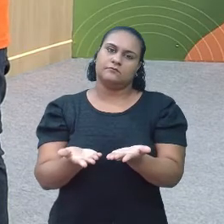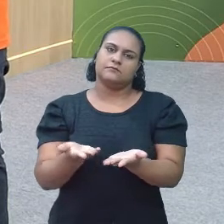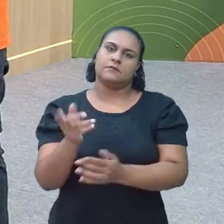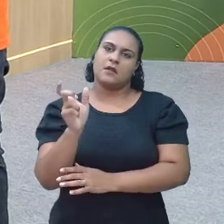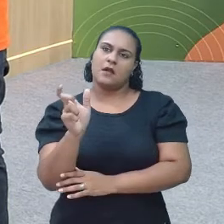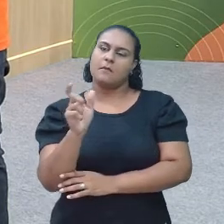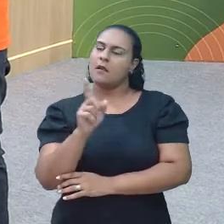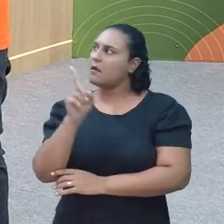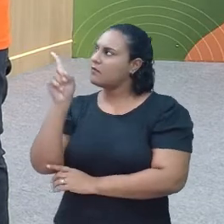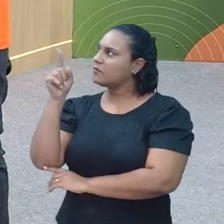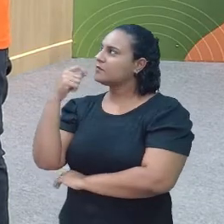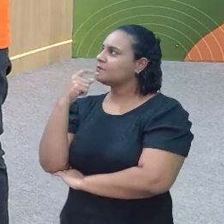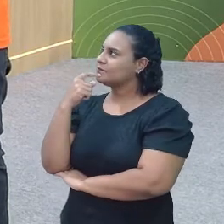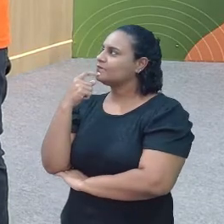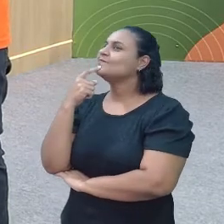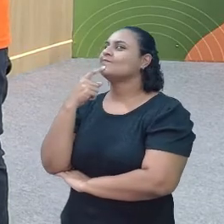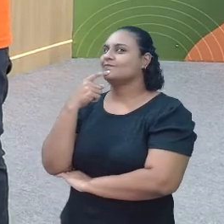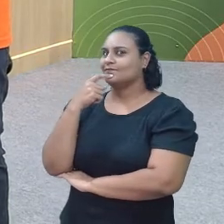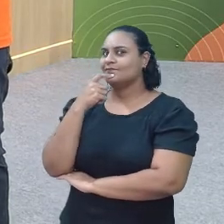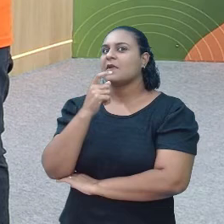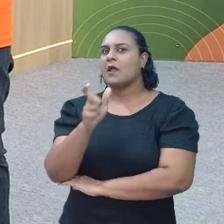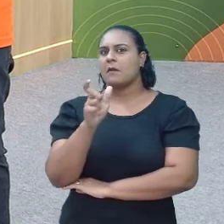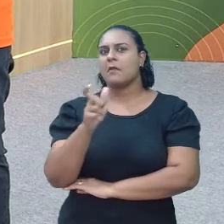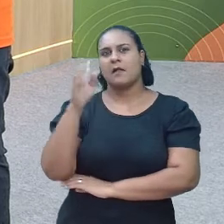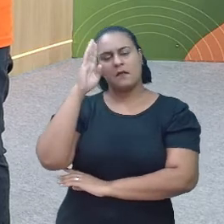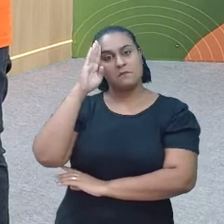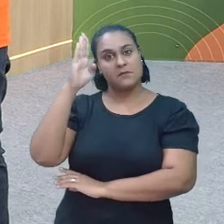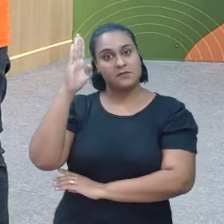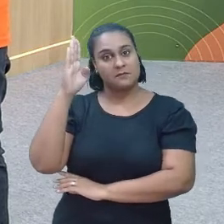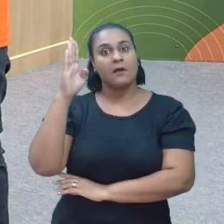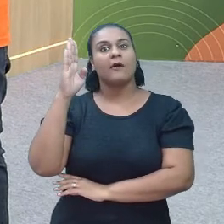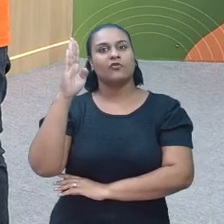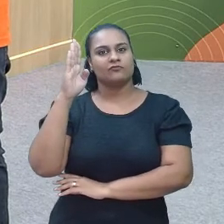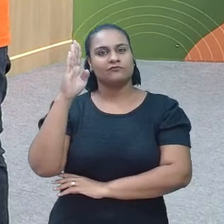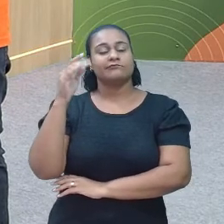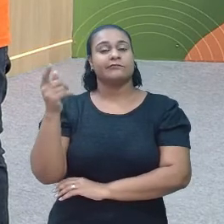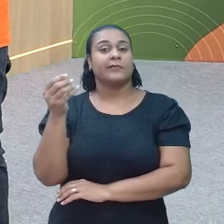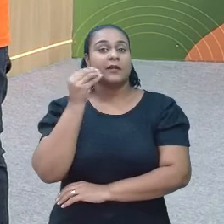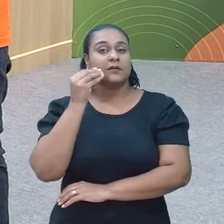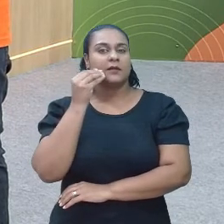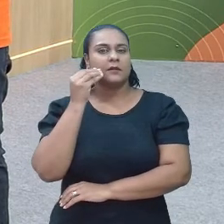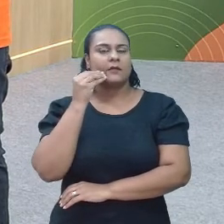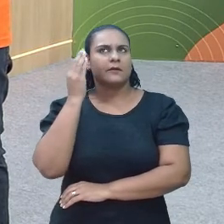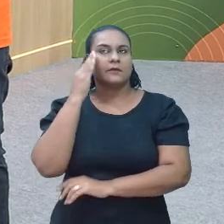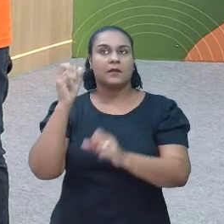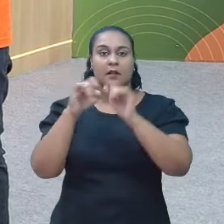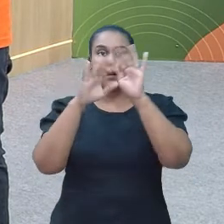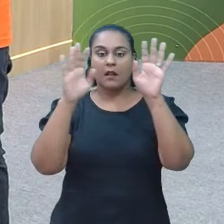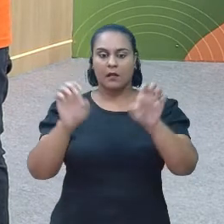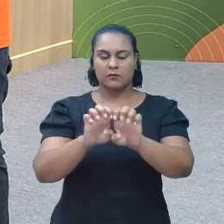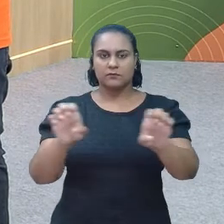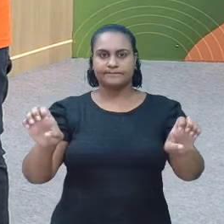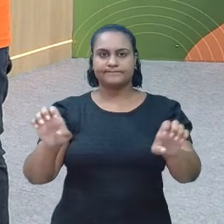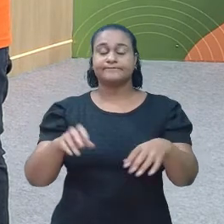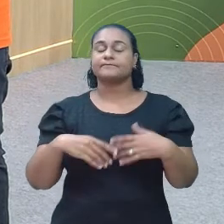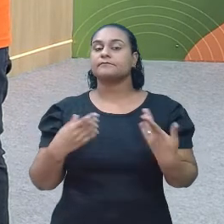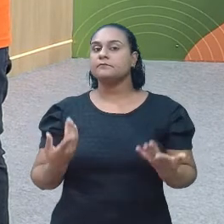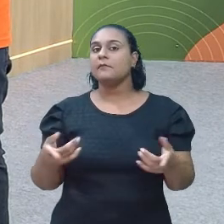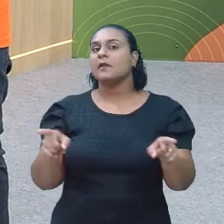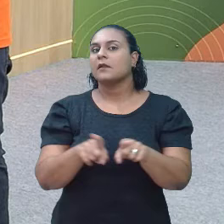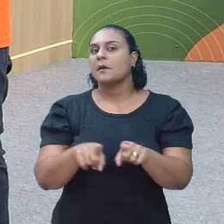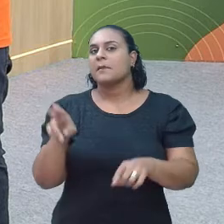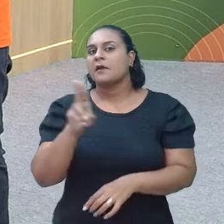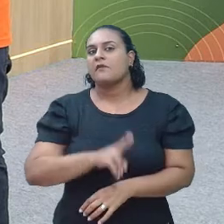equilíbrio seria a palavra-chave para a gente tentar compreender a ideia de equação. E a gente também vai utilizar a palavra